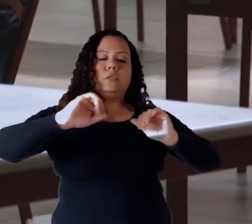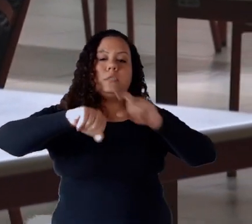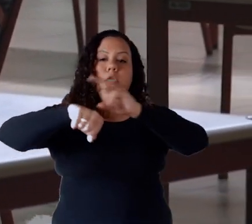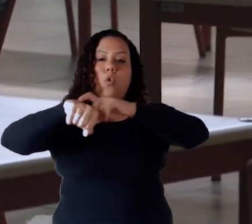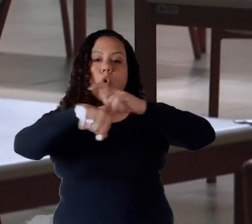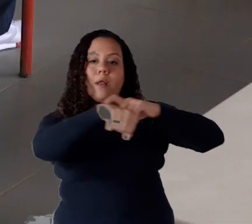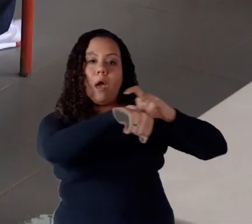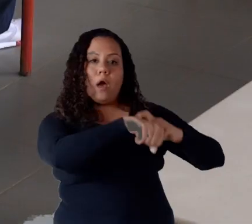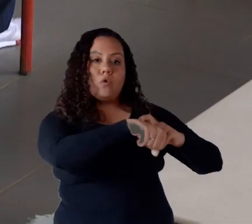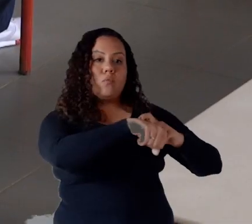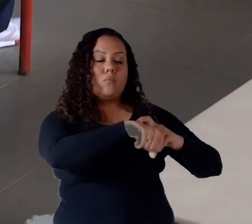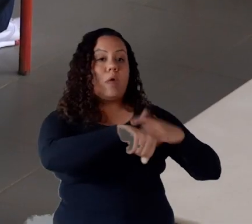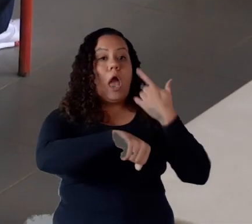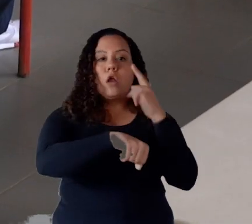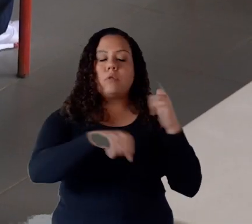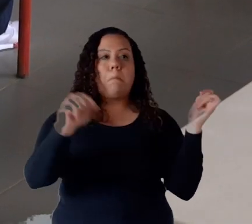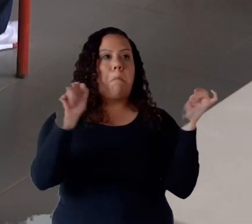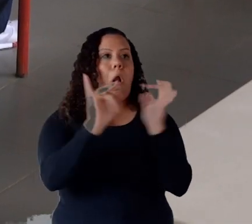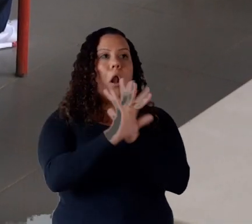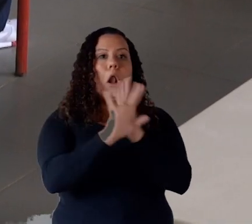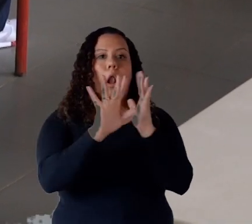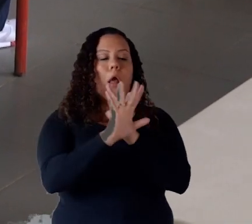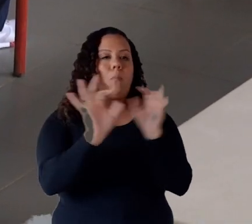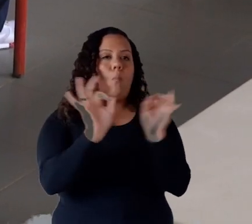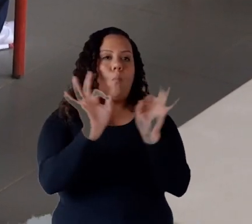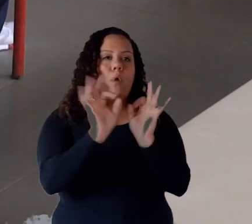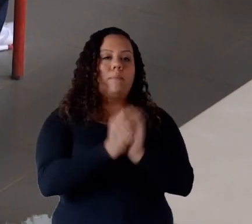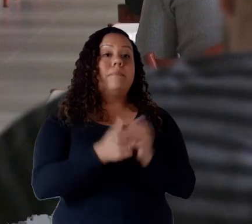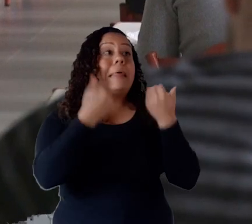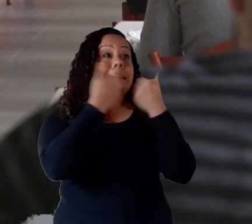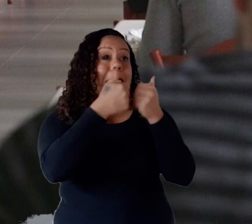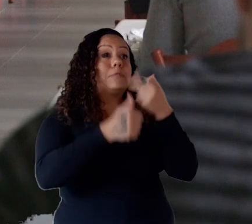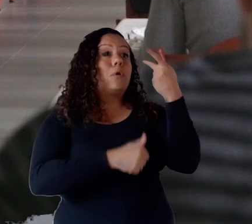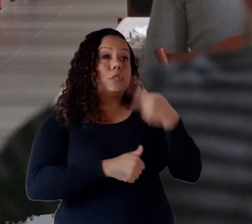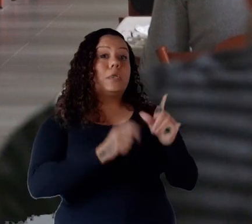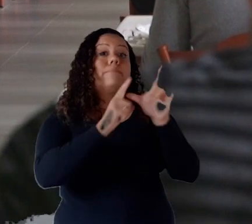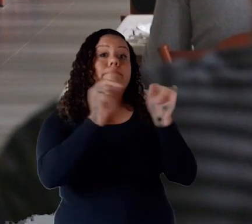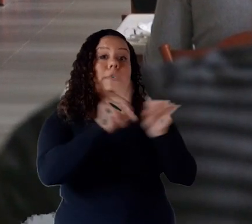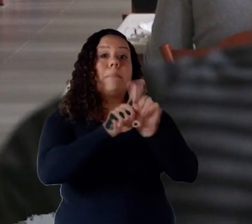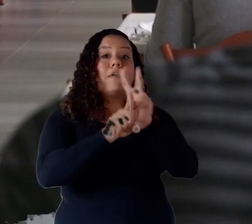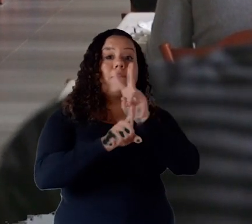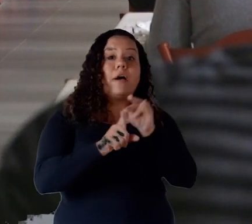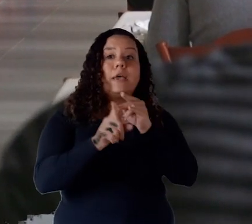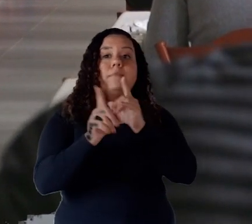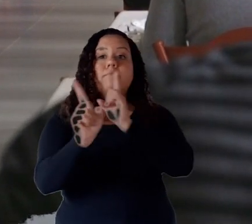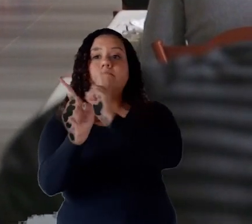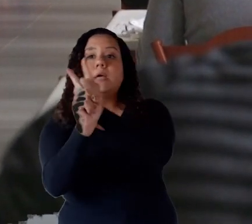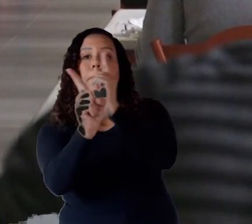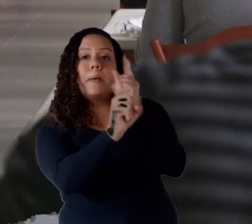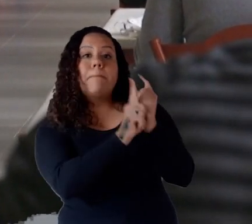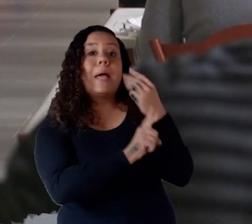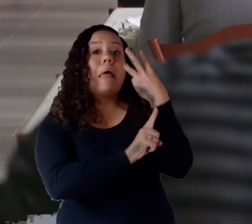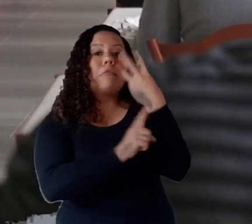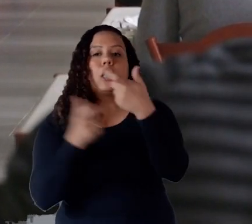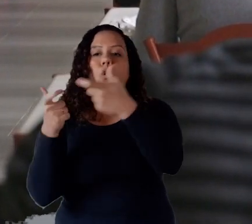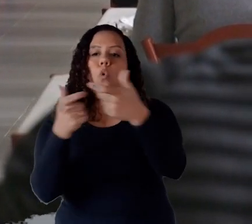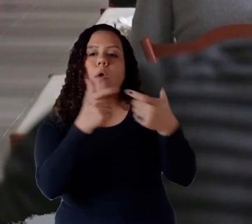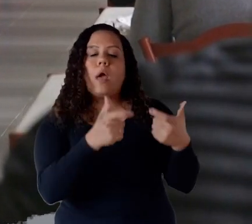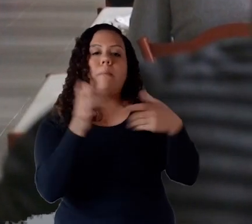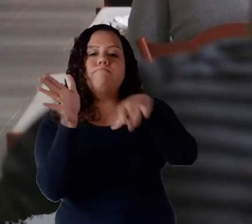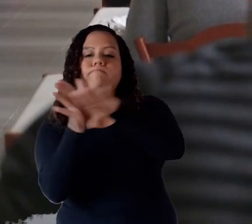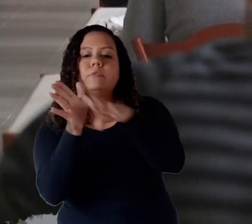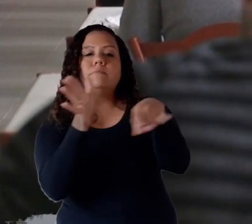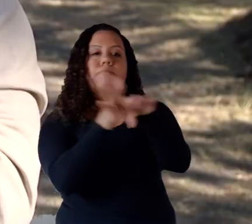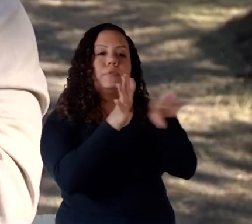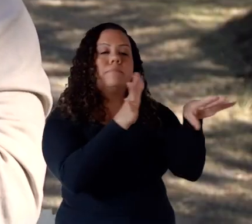refeição. Nós estamos dividindo os horários para que não tenha aglomeração. O transporte circular da universidade vai